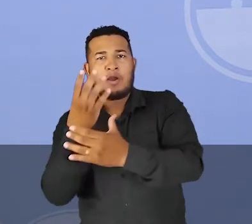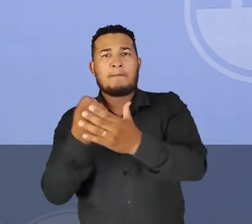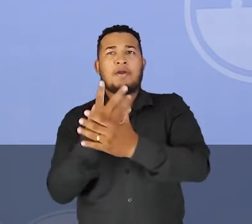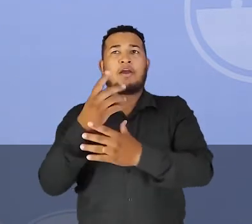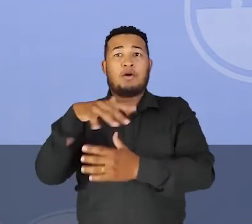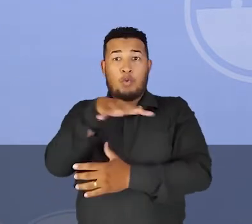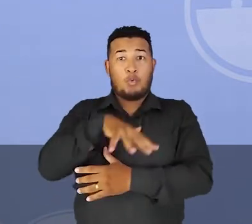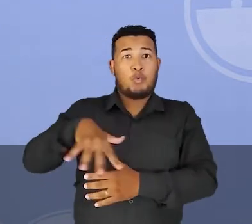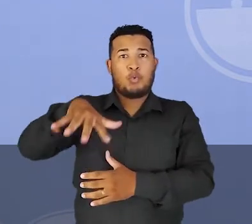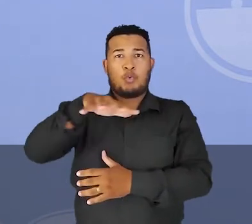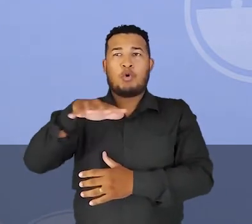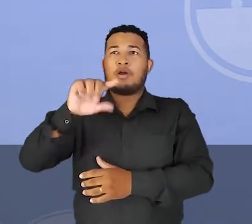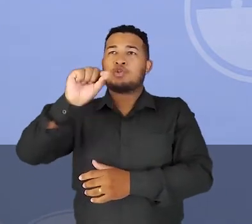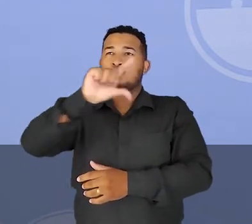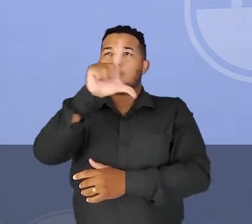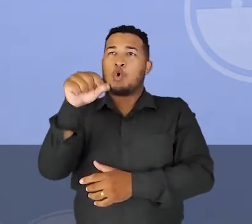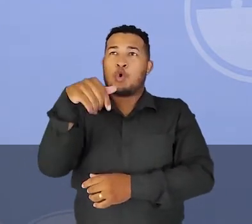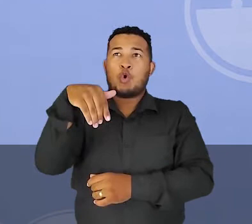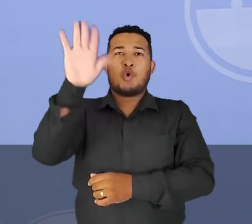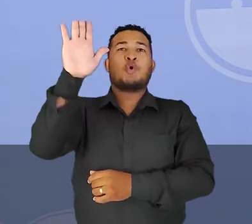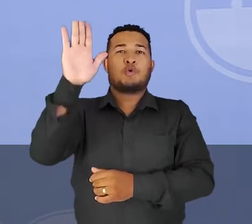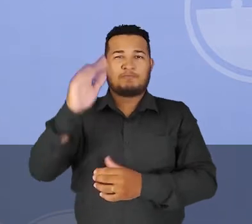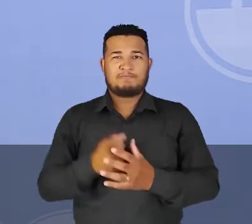este mundo supralunar.